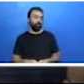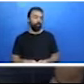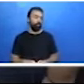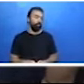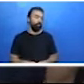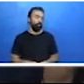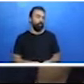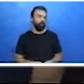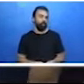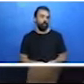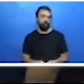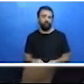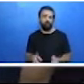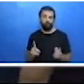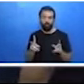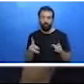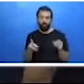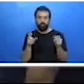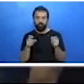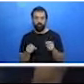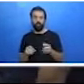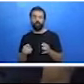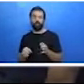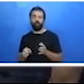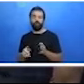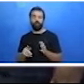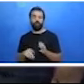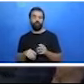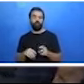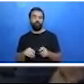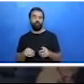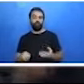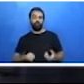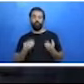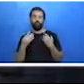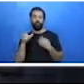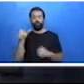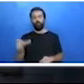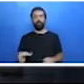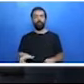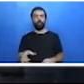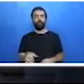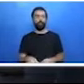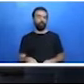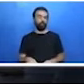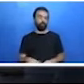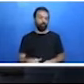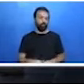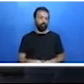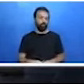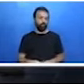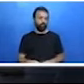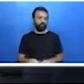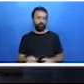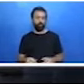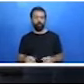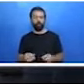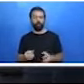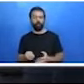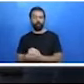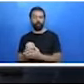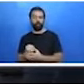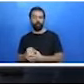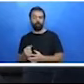e perceba como o poeta obteve o ritmo. Vocês lembram qual era a forte aqui em batuque que a gente fez